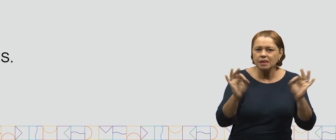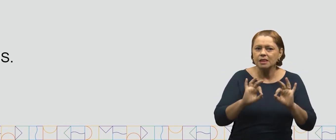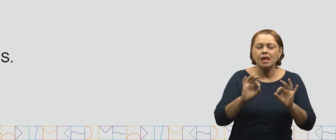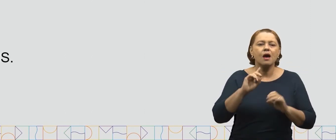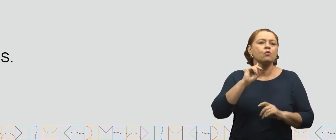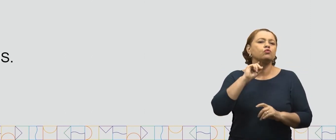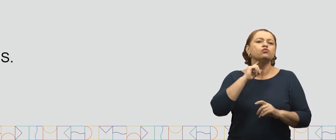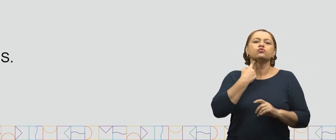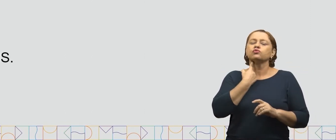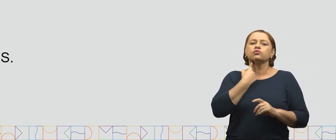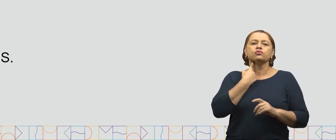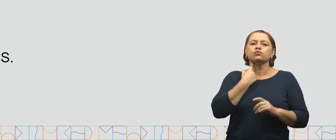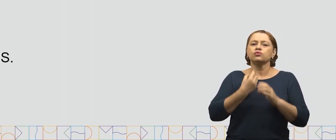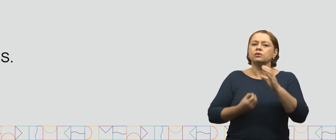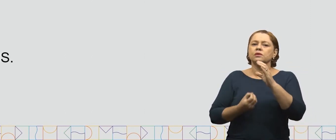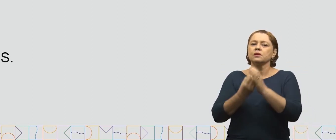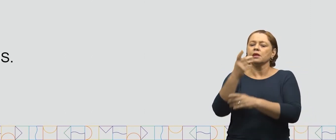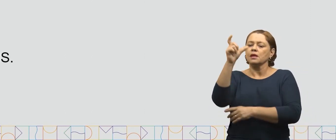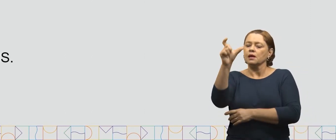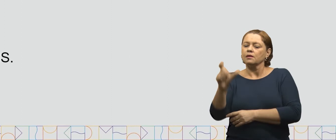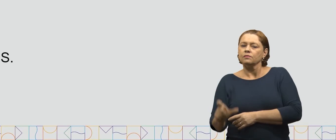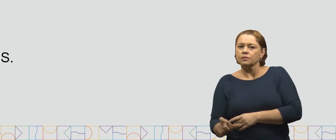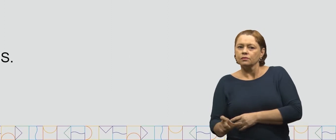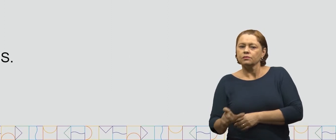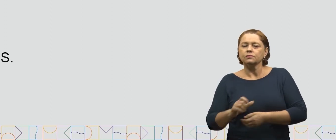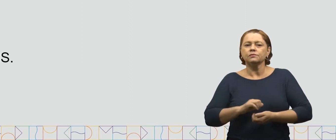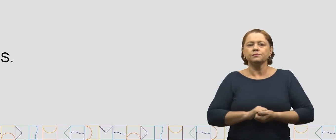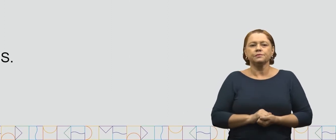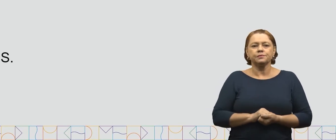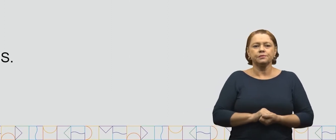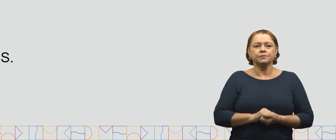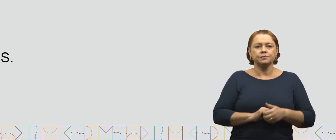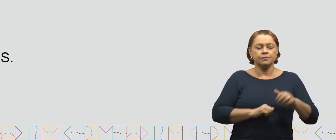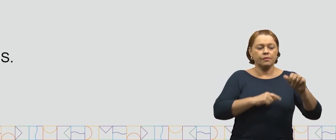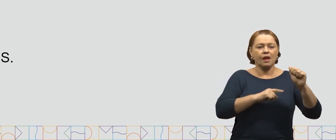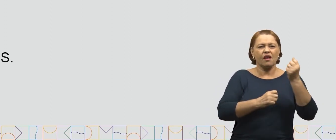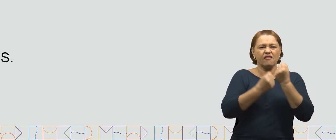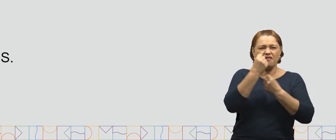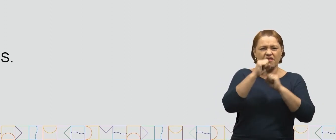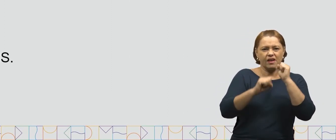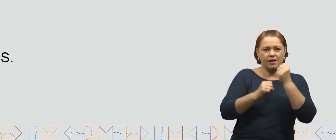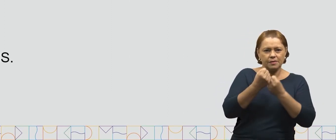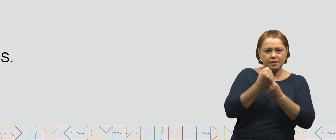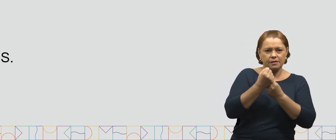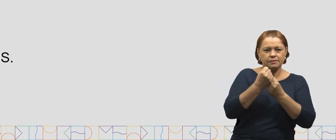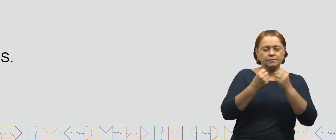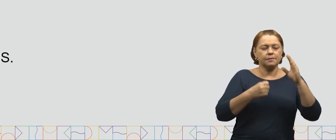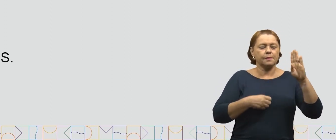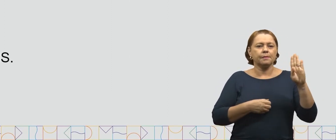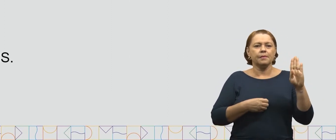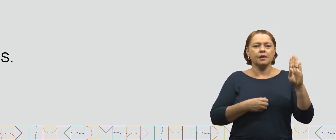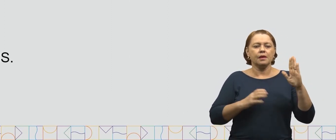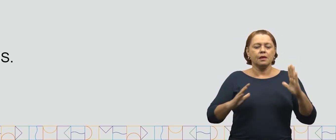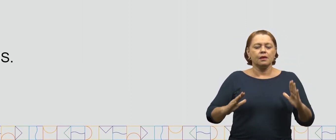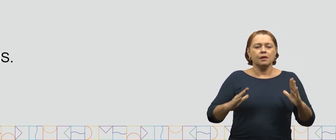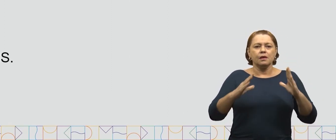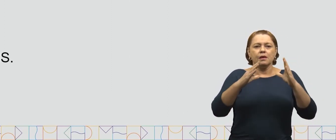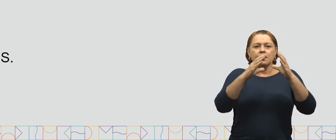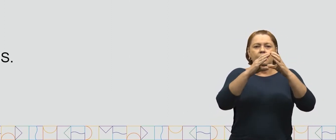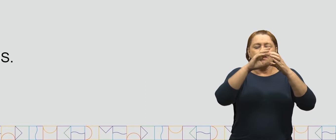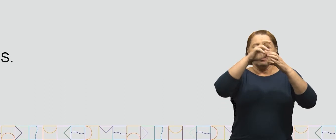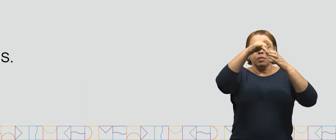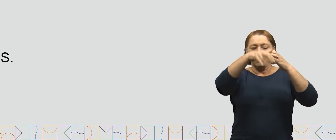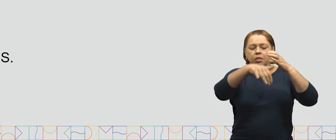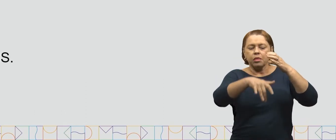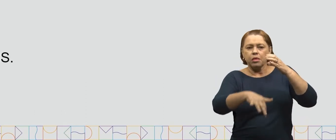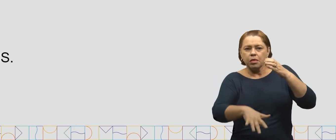poluidora produzida pelo homem. Vamos para as opções. Letra A, fábricas. Letra B, vulcões.